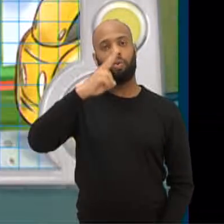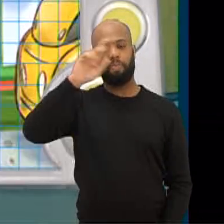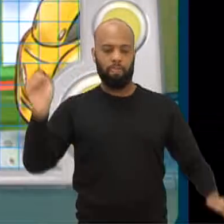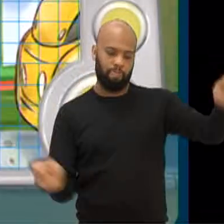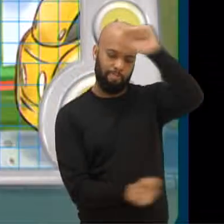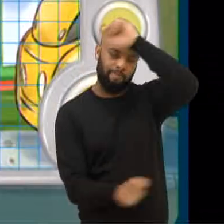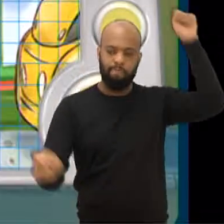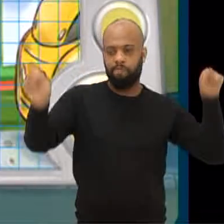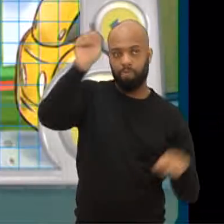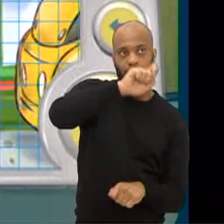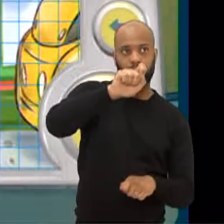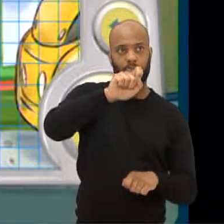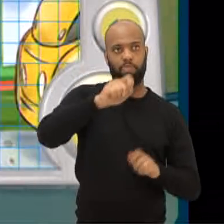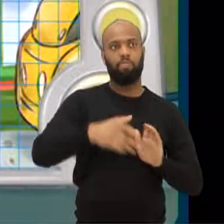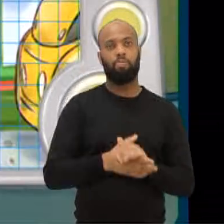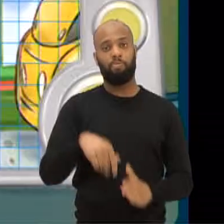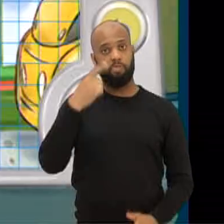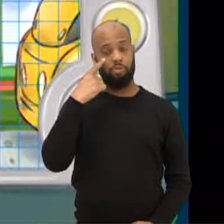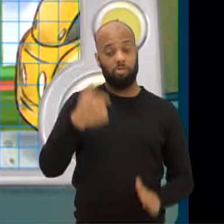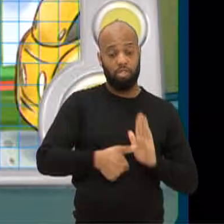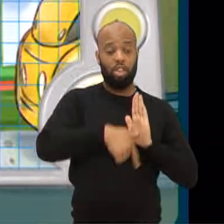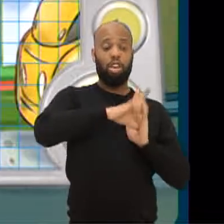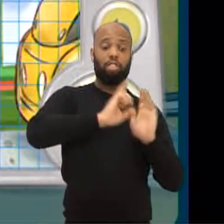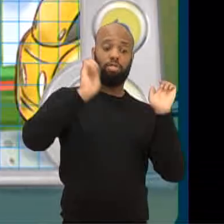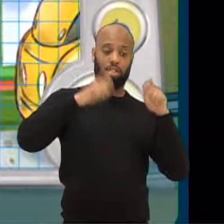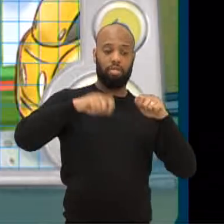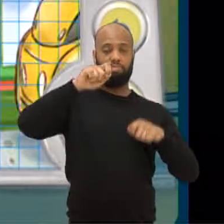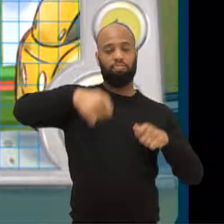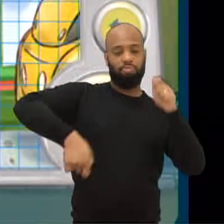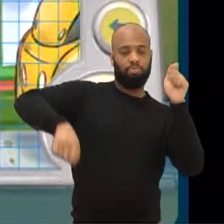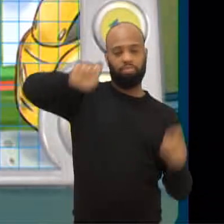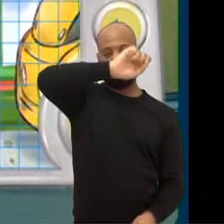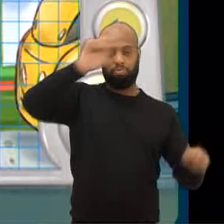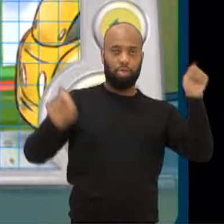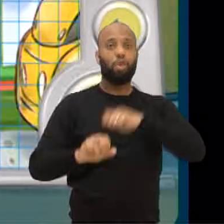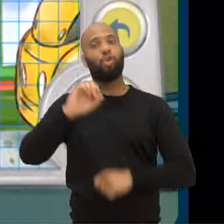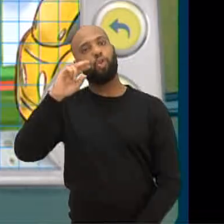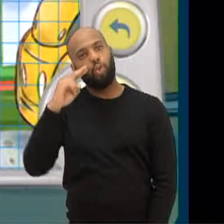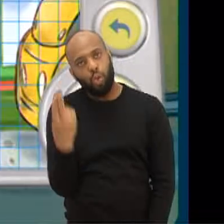rotaciona a peça aqui antes de deslocá-la para cá,